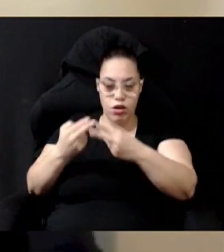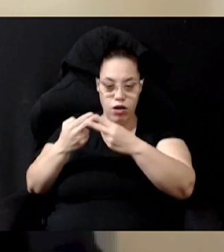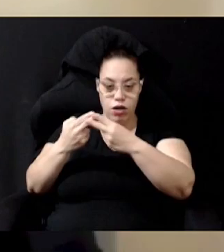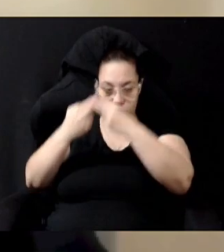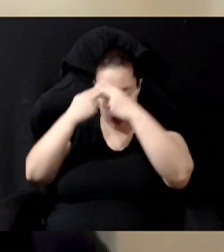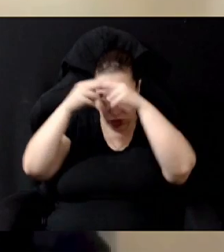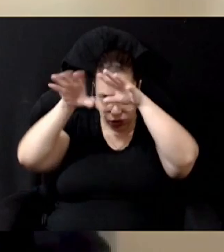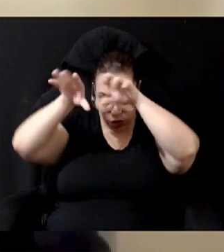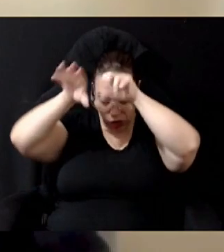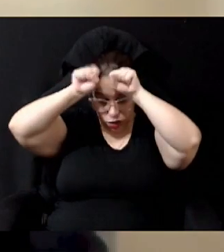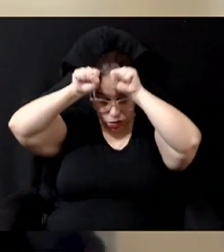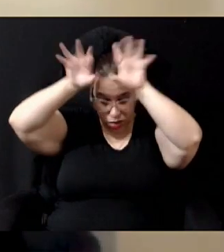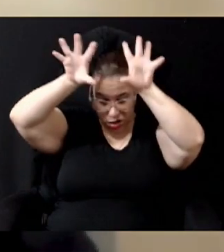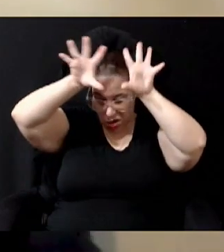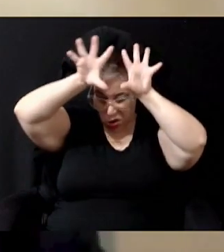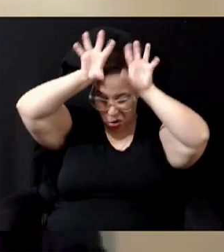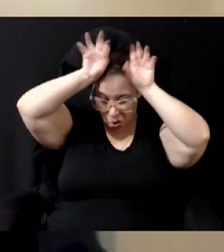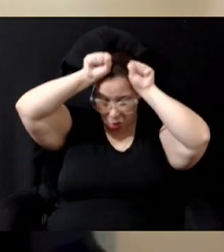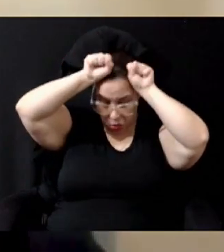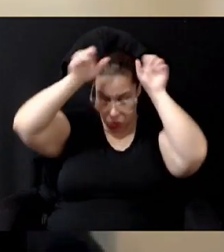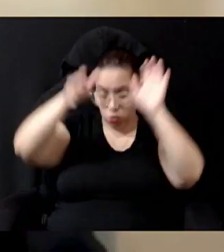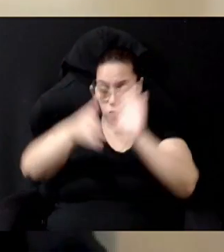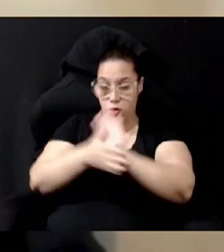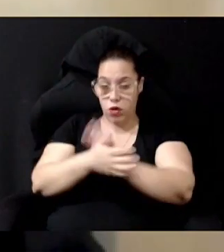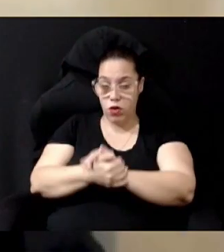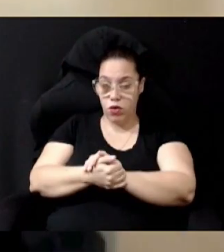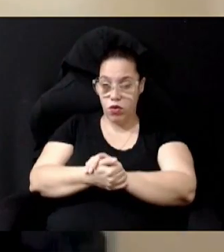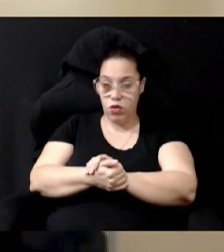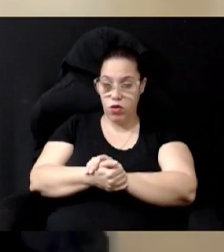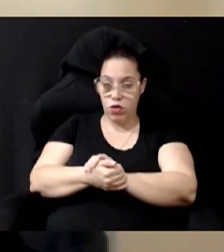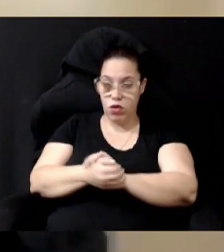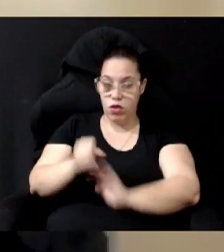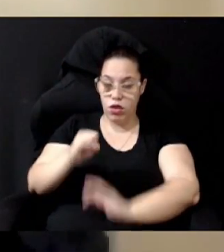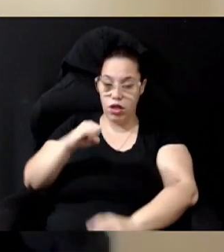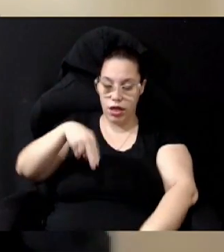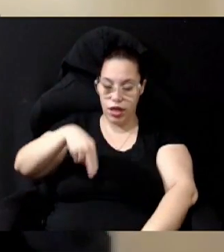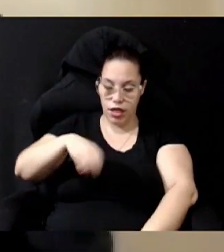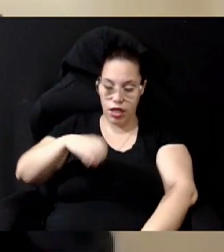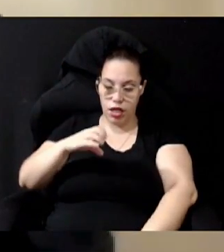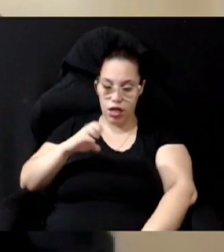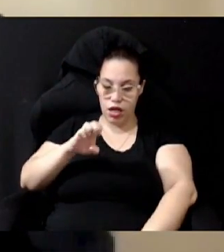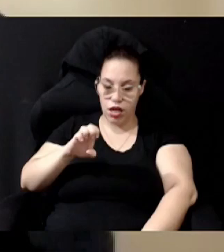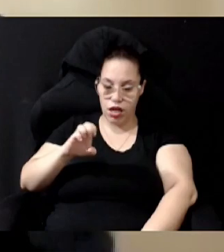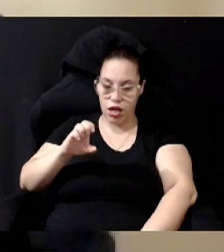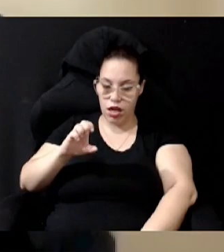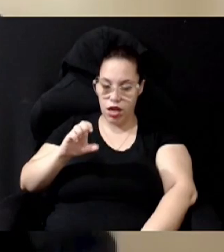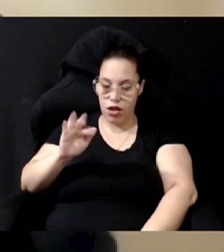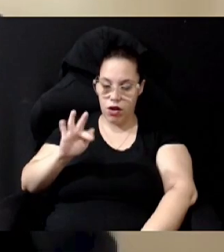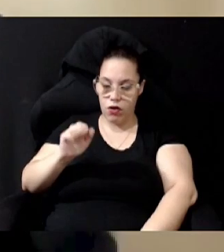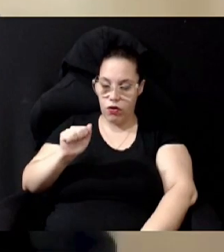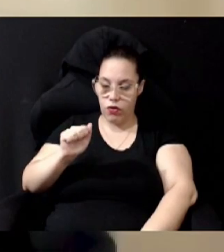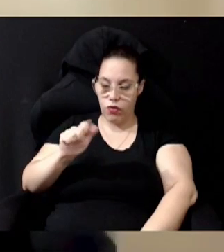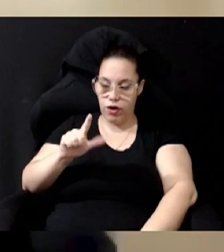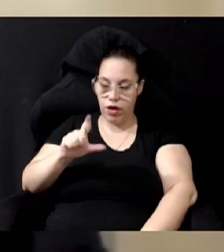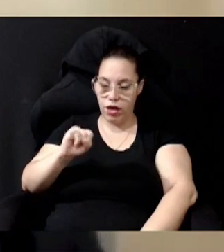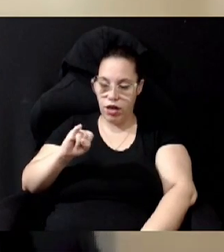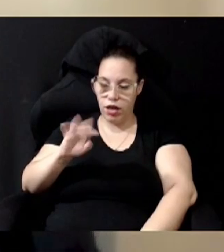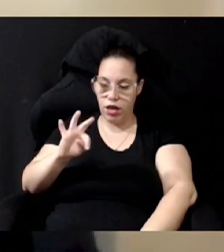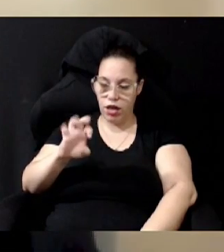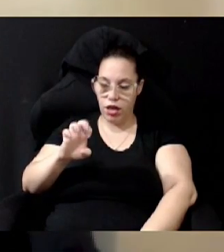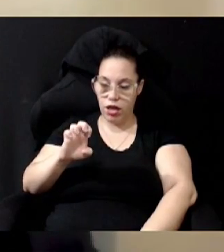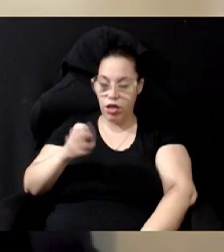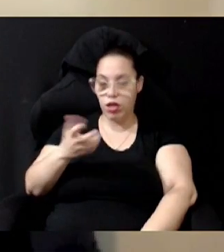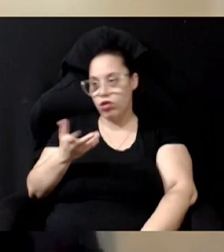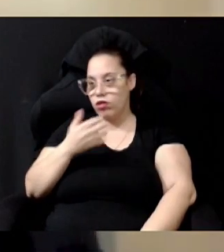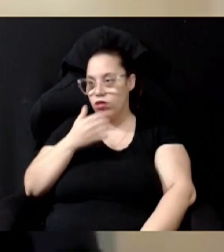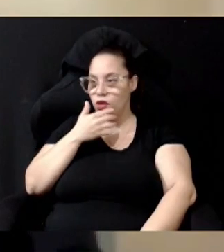inflamações chamado meningoencefalites, né, como surtos que andaram